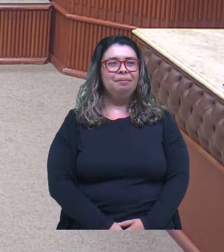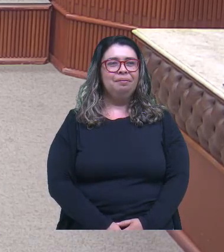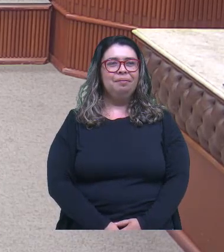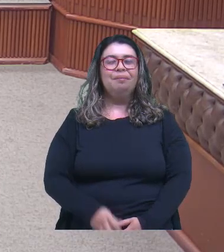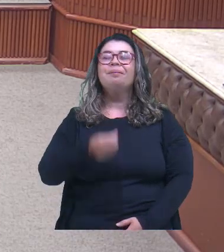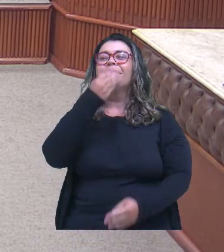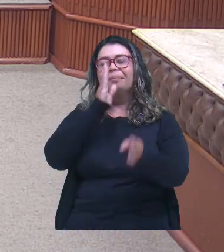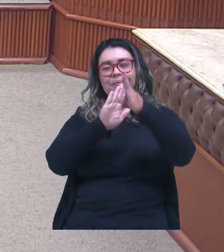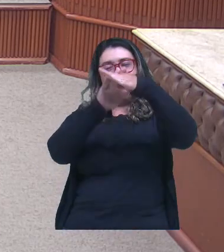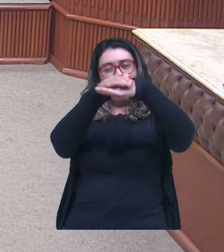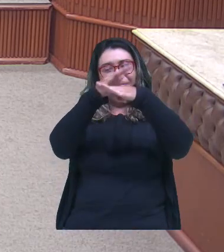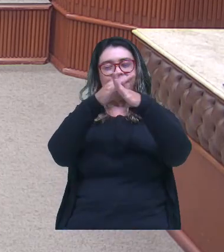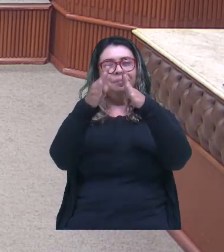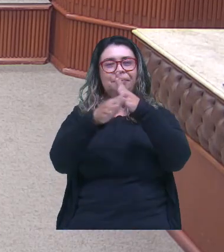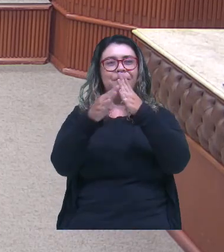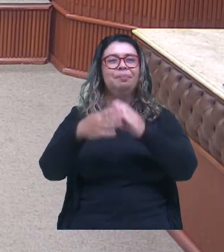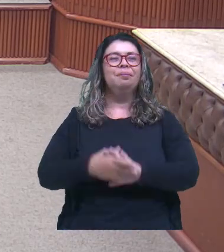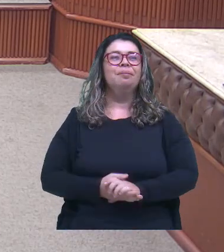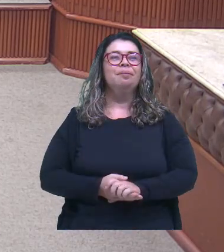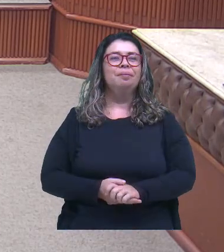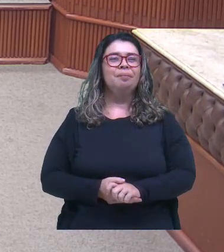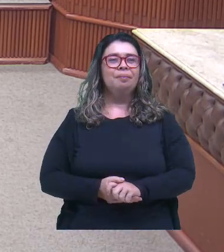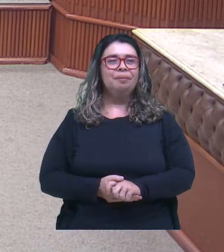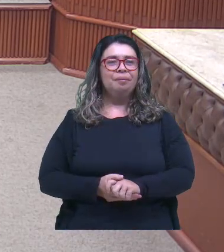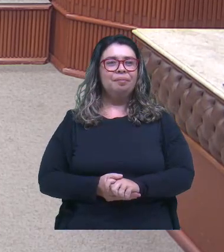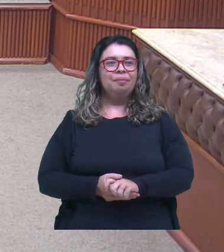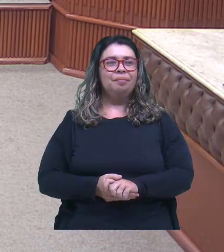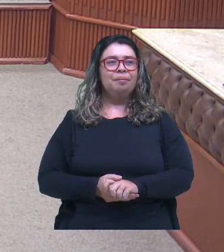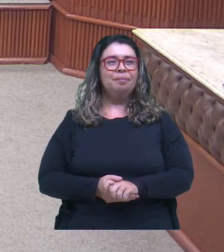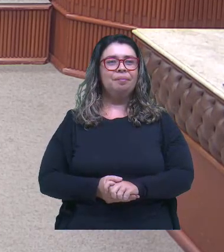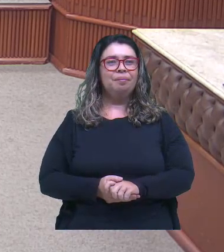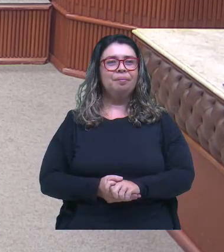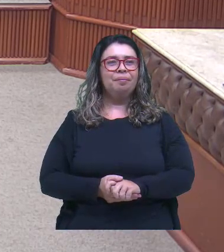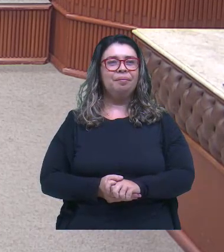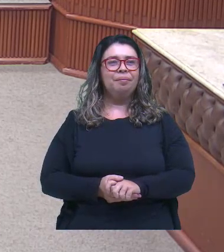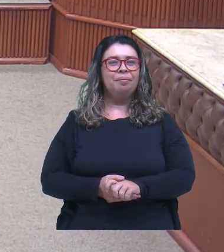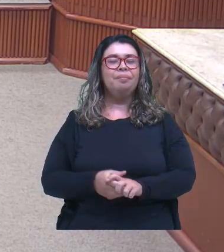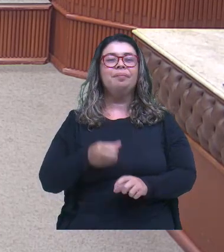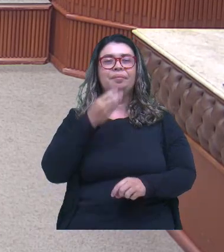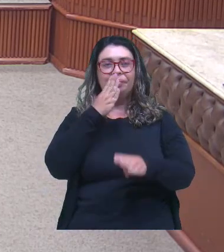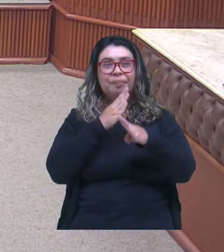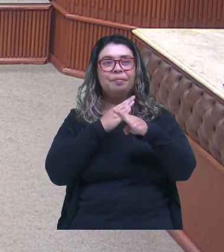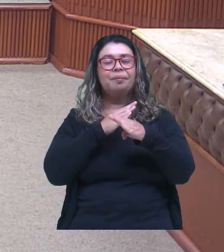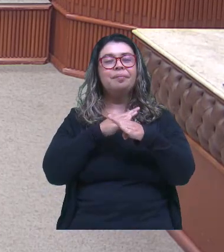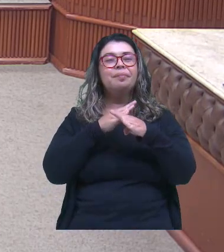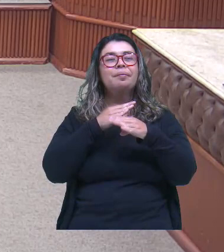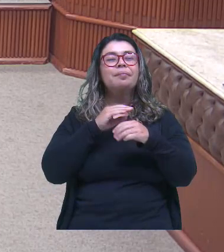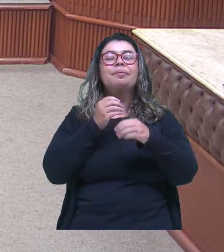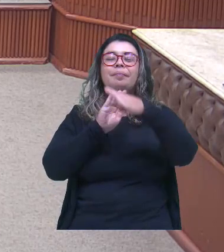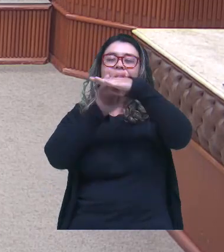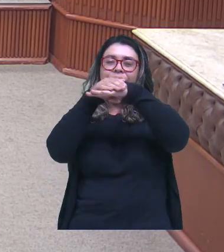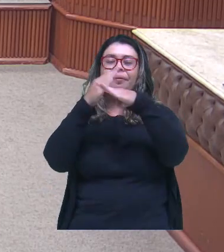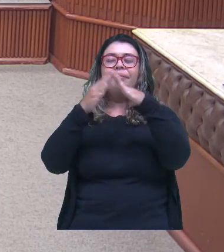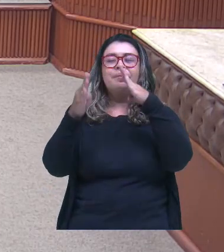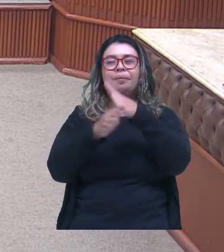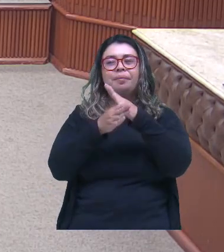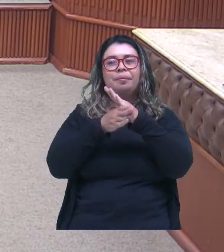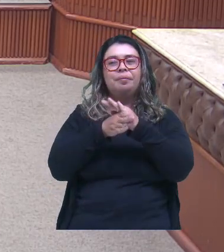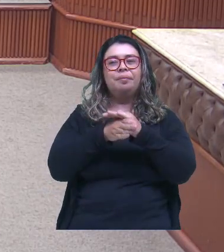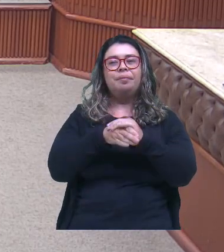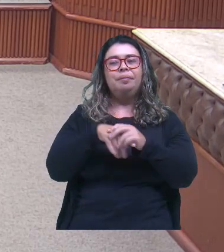Boa noite a todos. Boa noite a todas as autoridades. Boa noite a